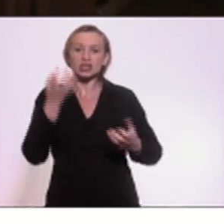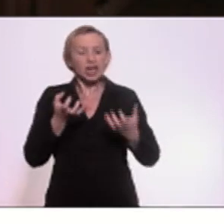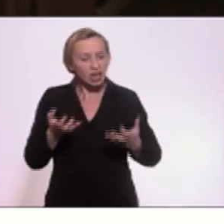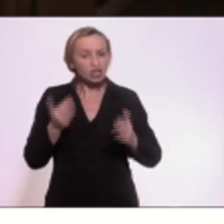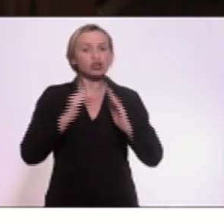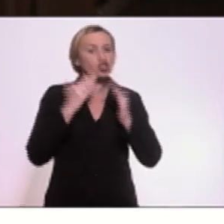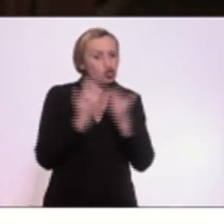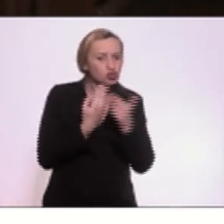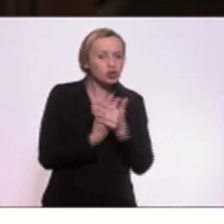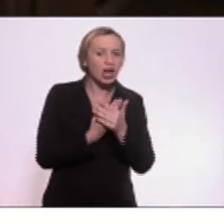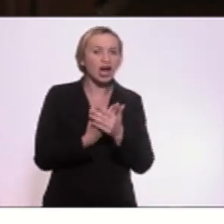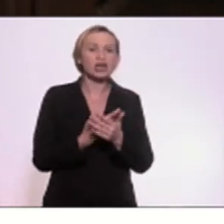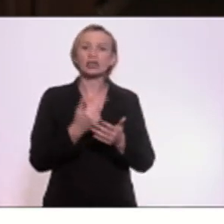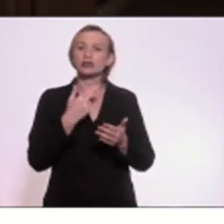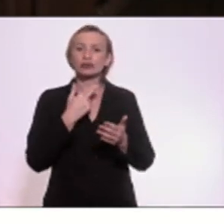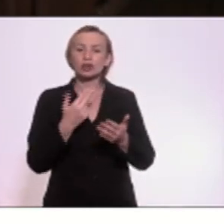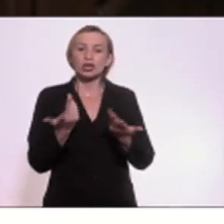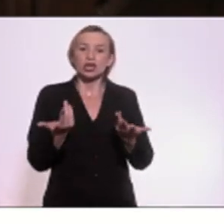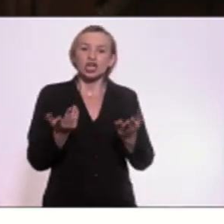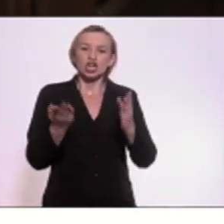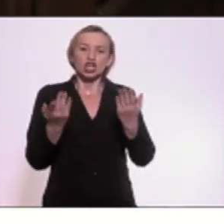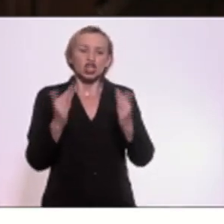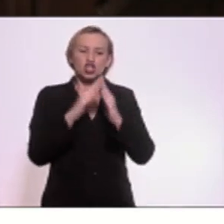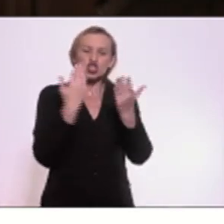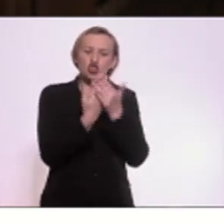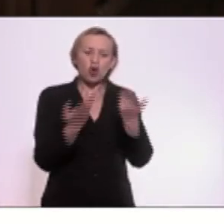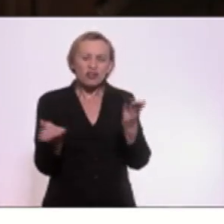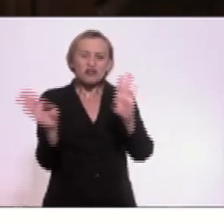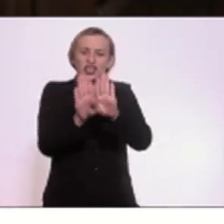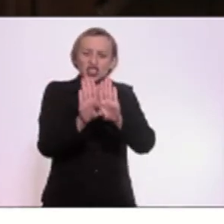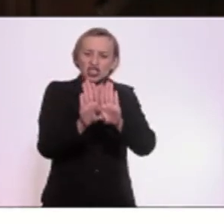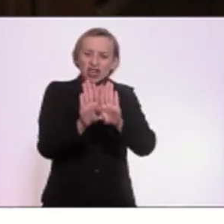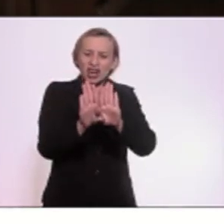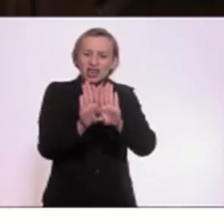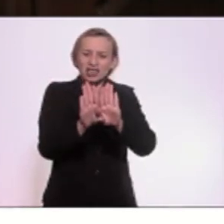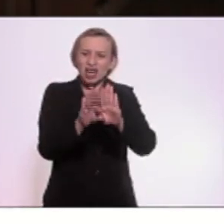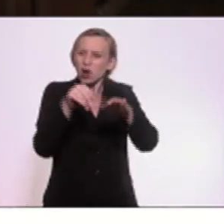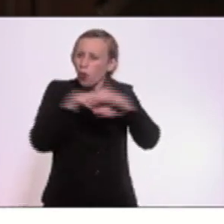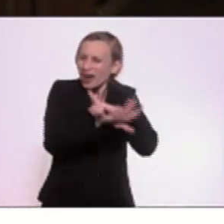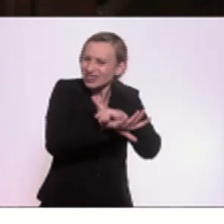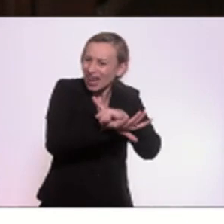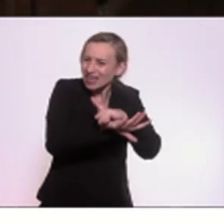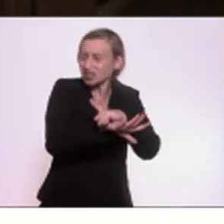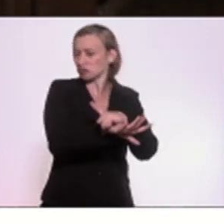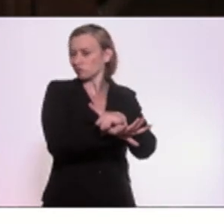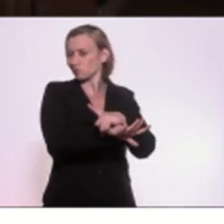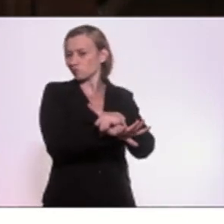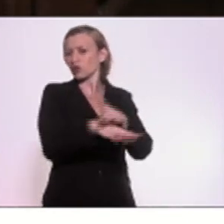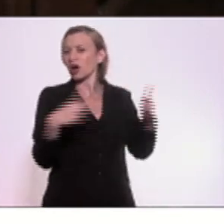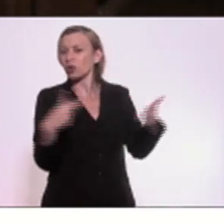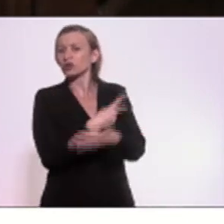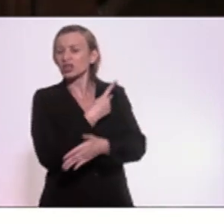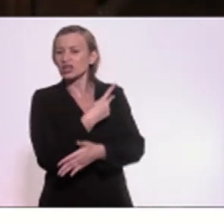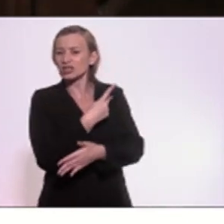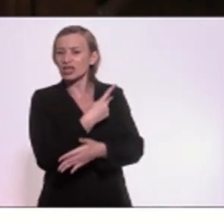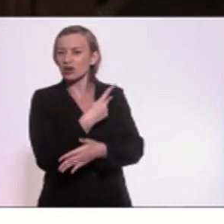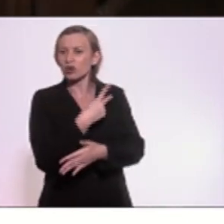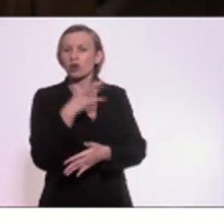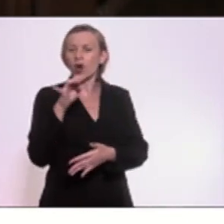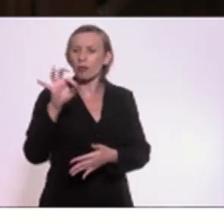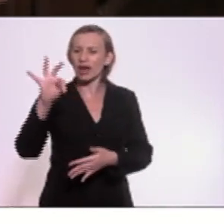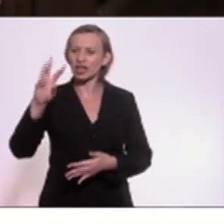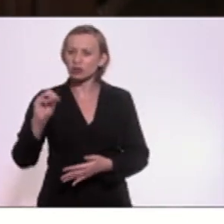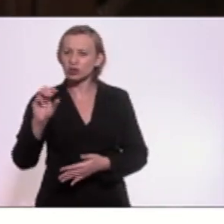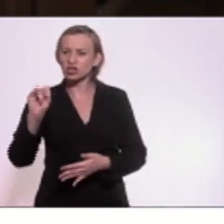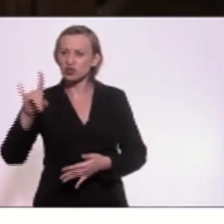que escolas sejam fechadas para serem transformadas em arquivos. Isso não aconteceu com Roberto Silveira pioneiramente, não. Antes